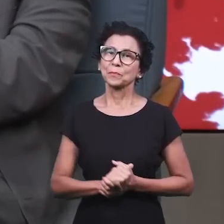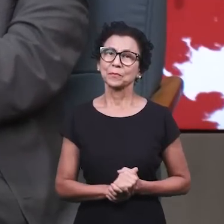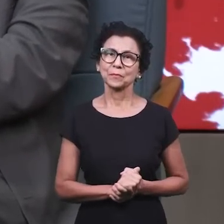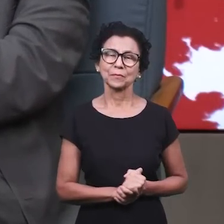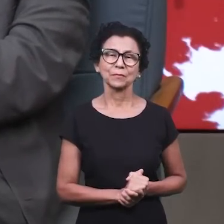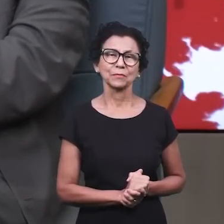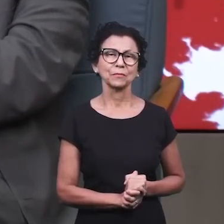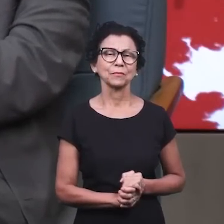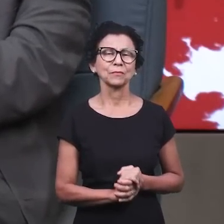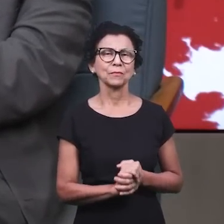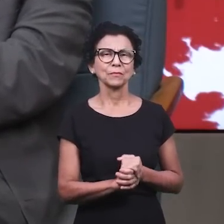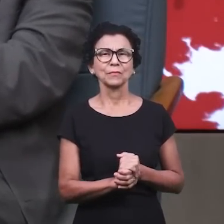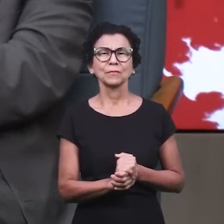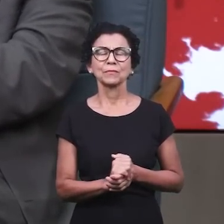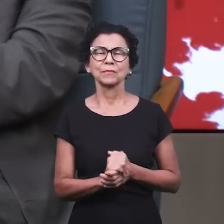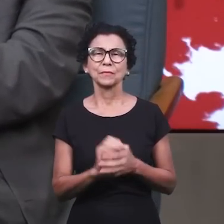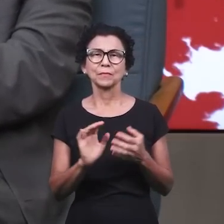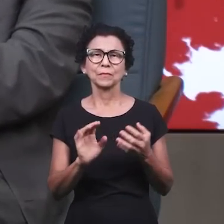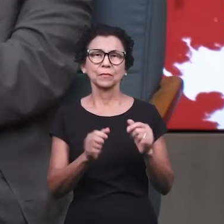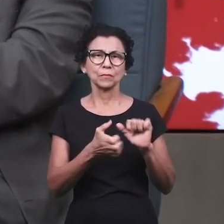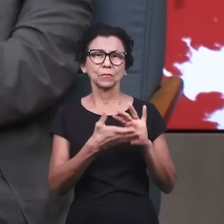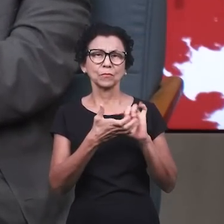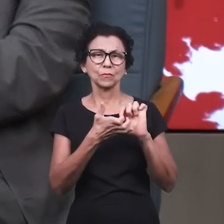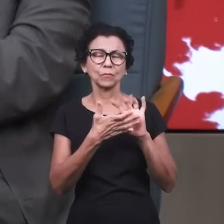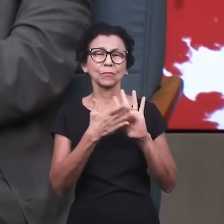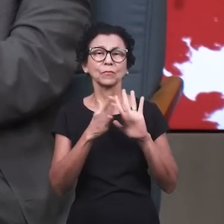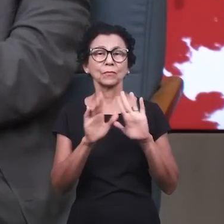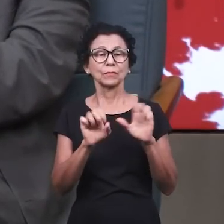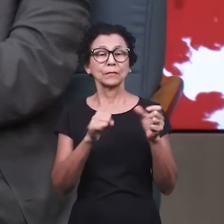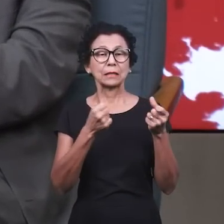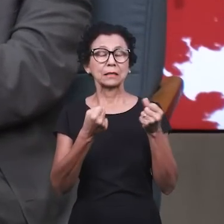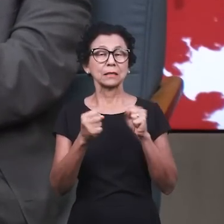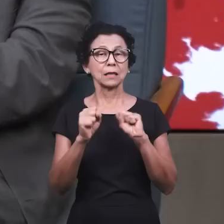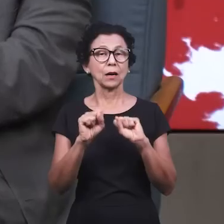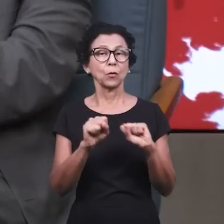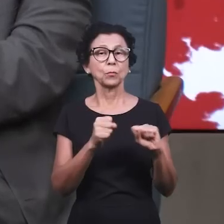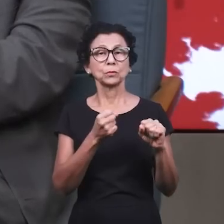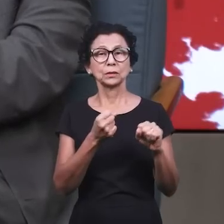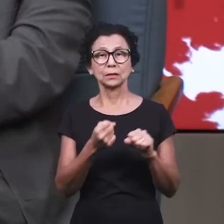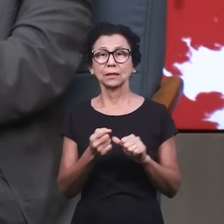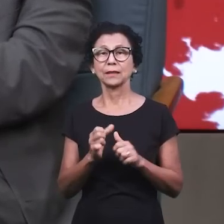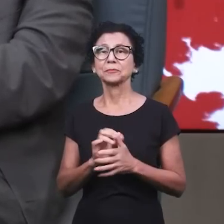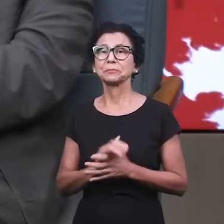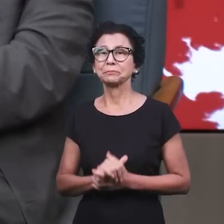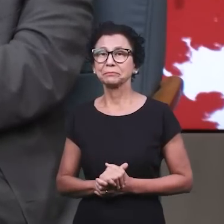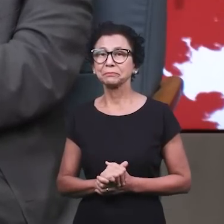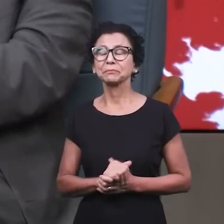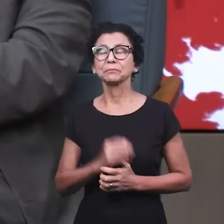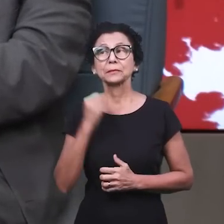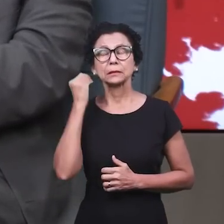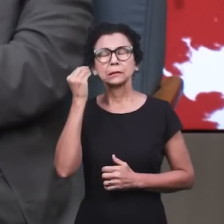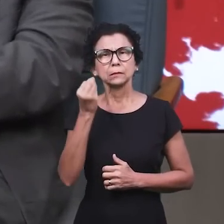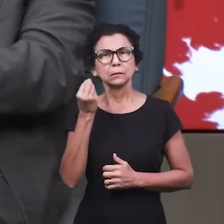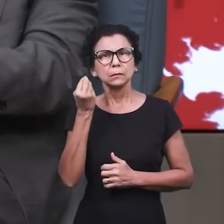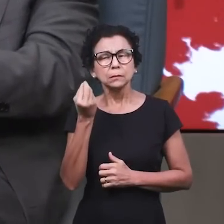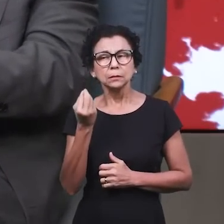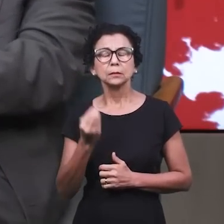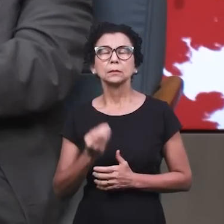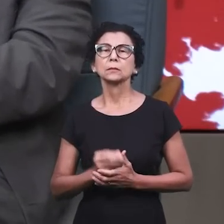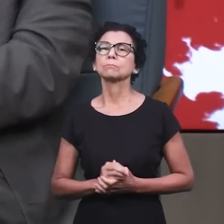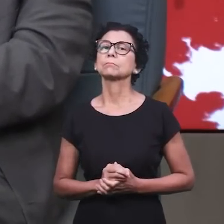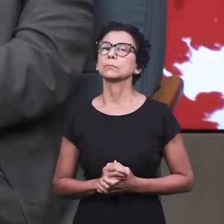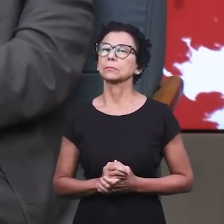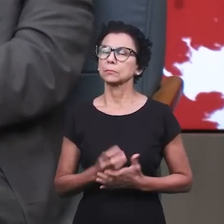Os salmos eram cantados. Toda a experiência notável que ele teve